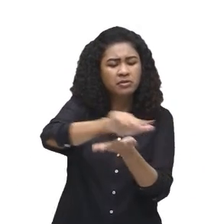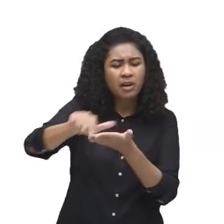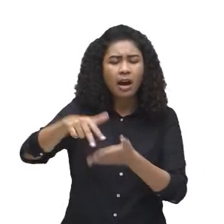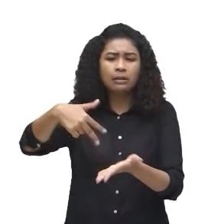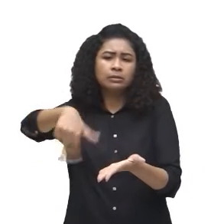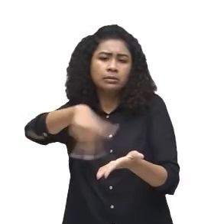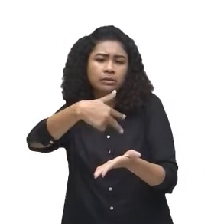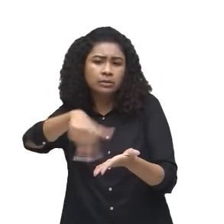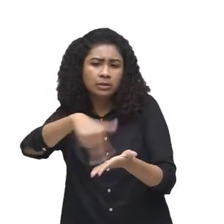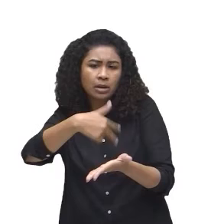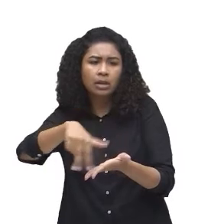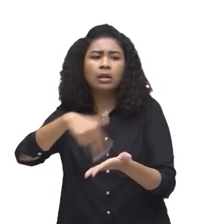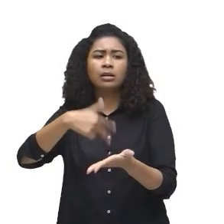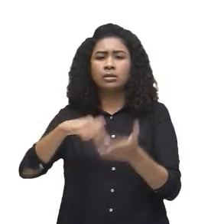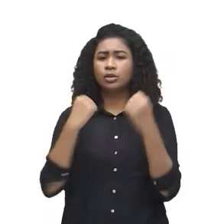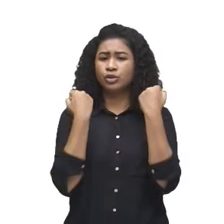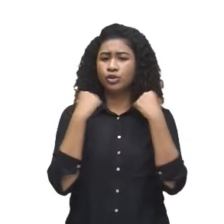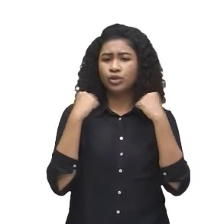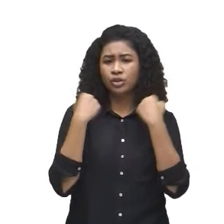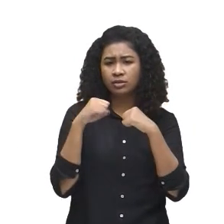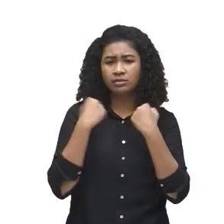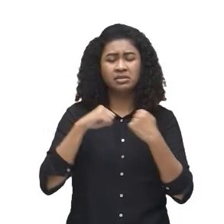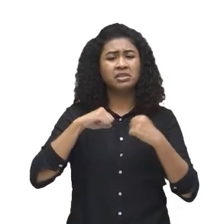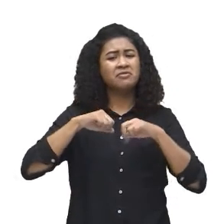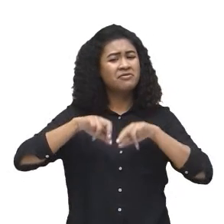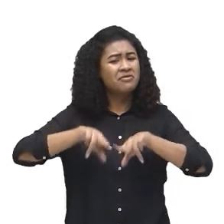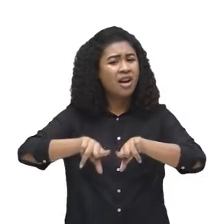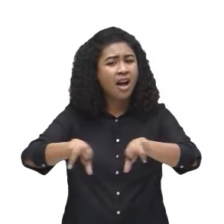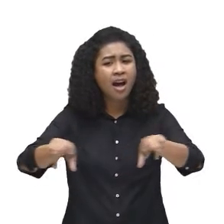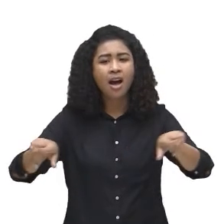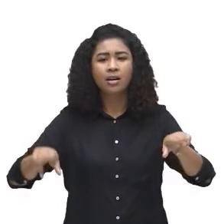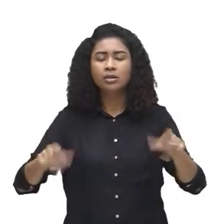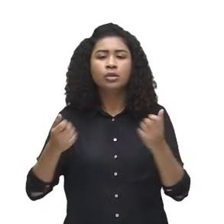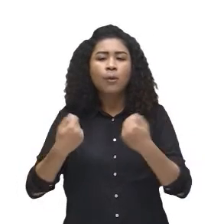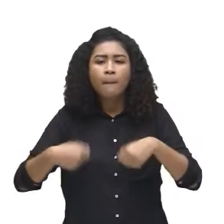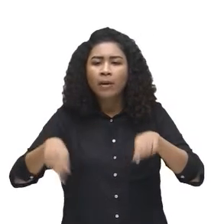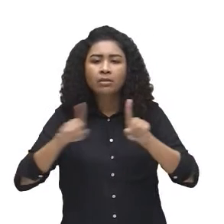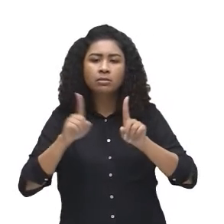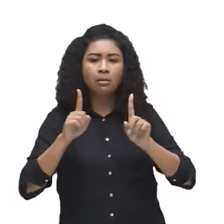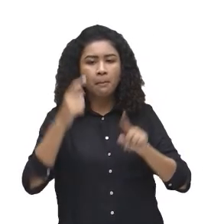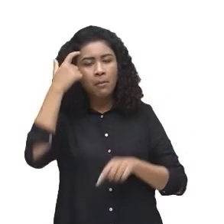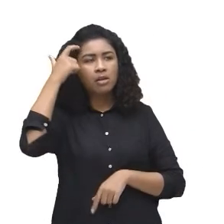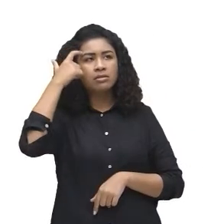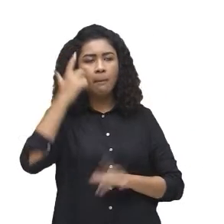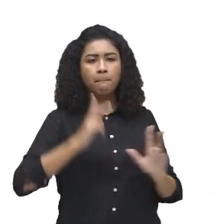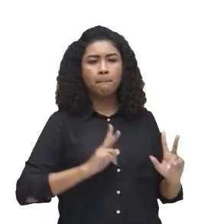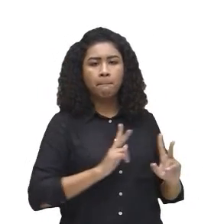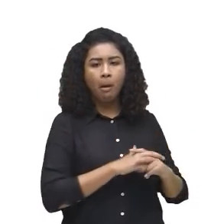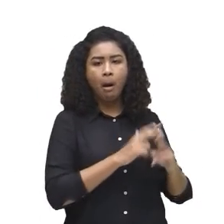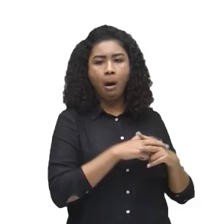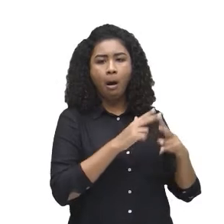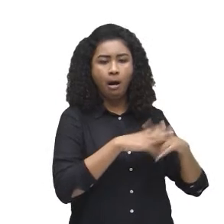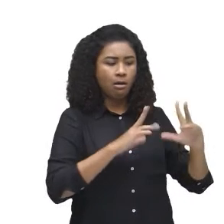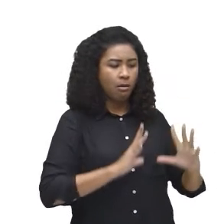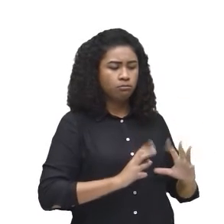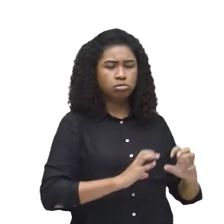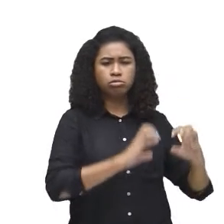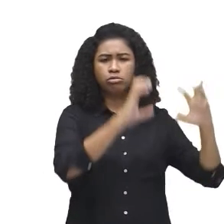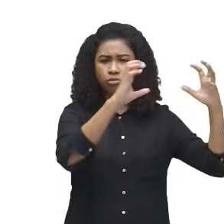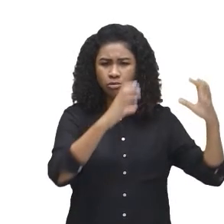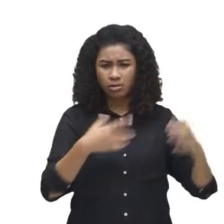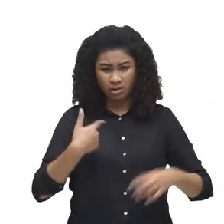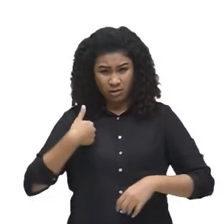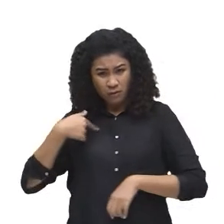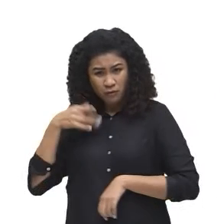ginástica. Então, não pode ser confundida com briga, certo, gente? Então, ninguém vai praticar lutas,